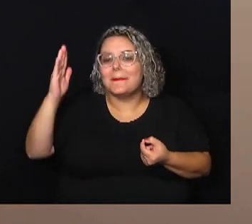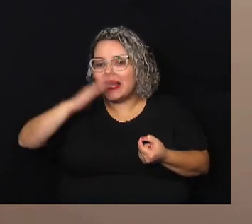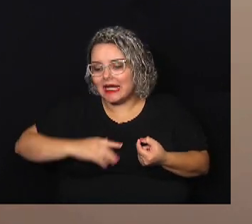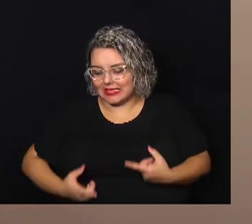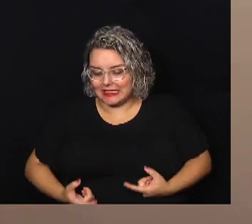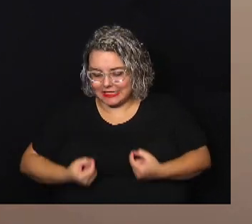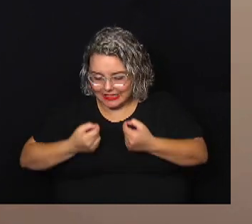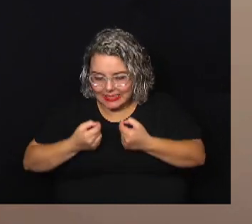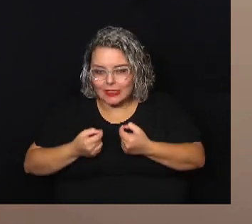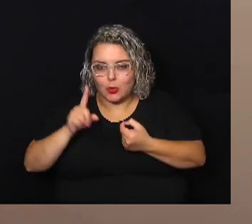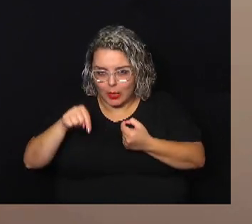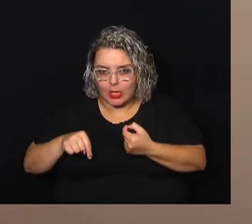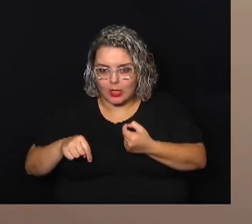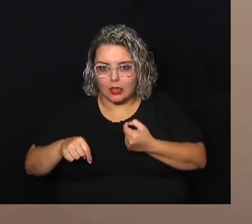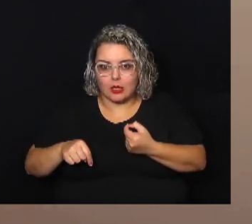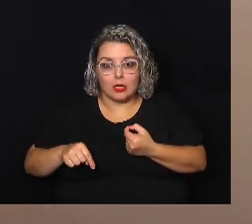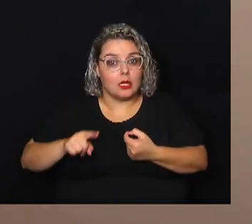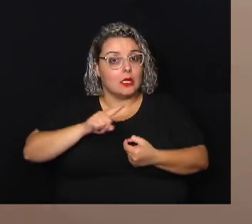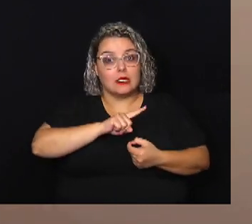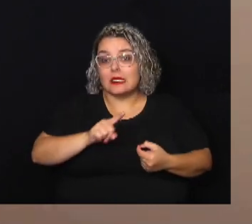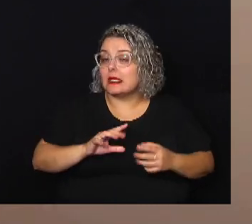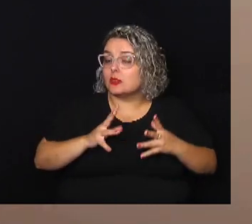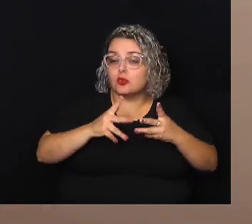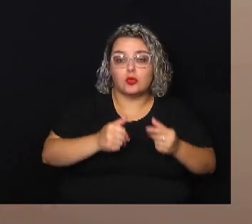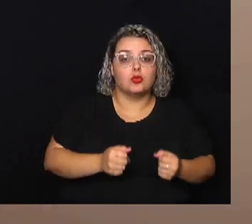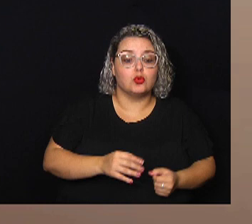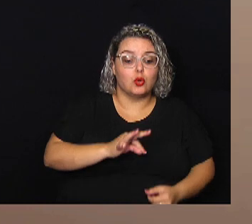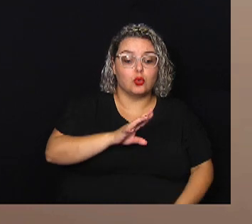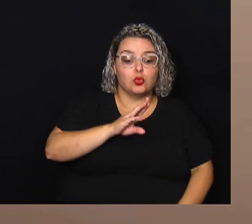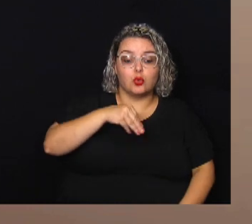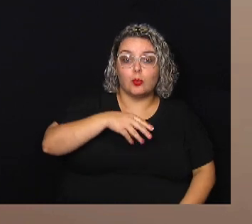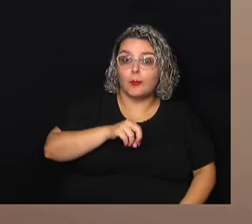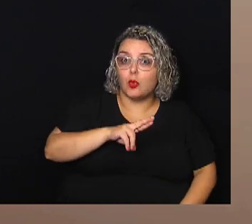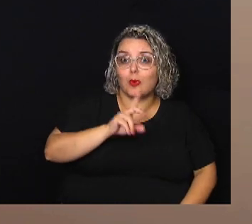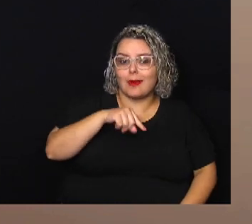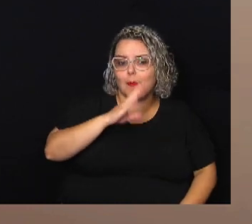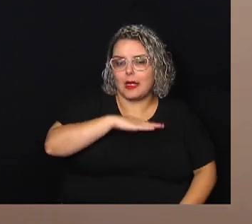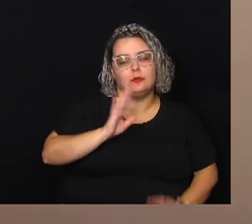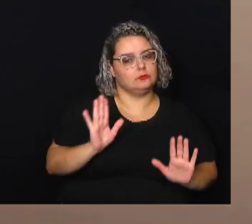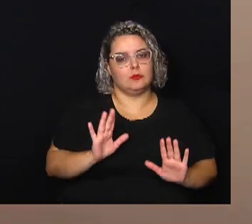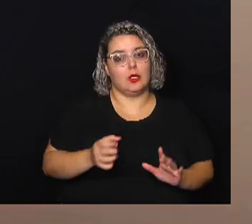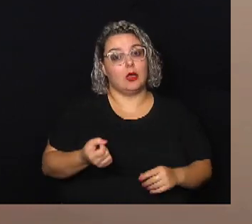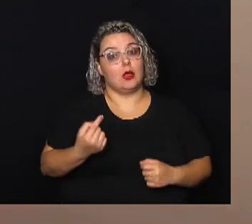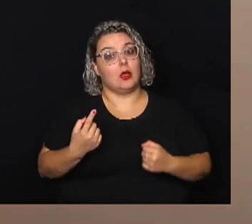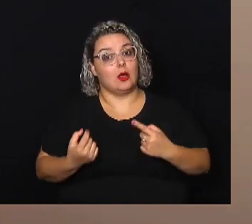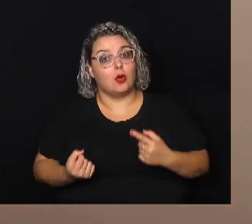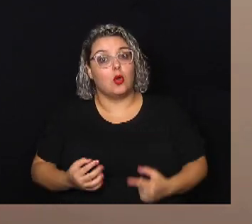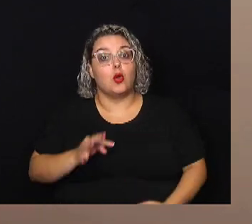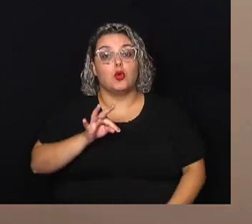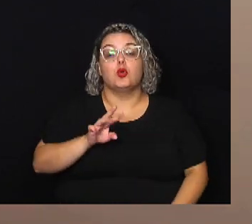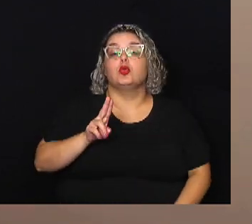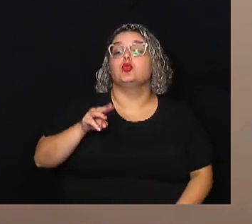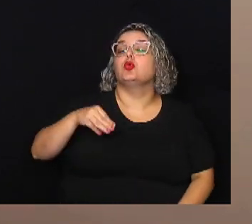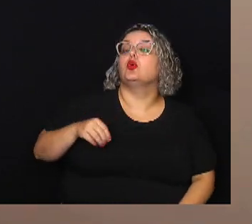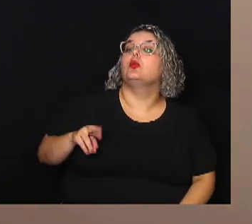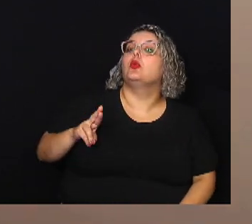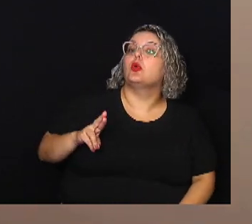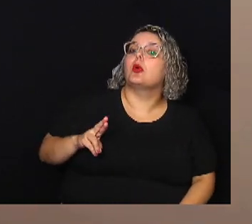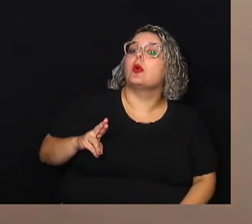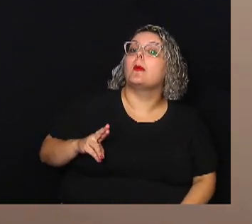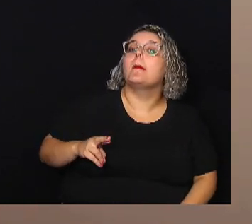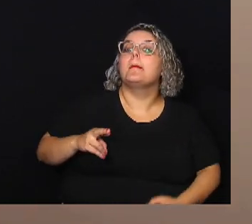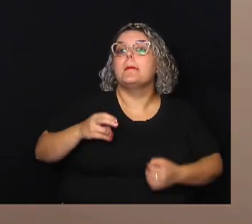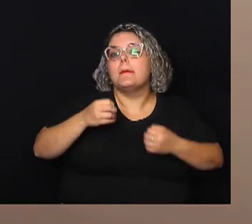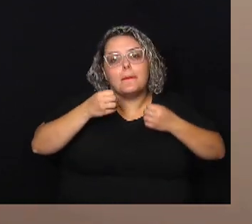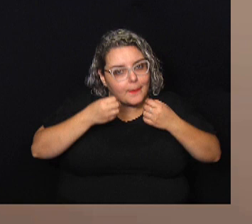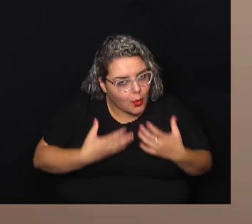tumor, nem todo tumor é maligno. Nós temos alguns casos de tumores benignos, que são tumores que